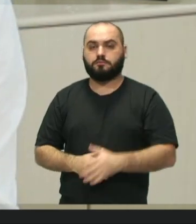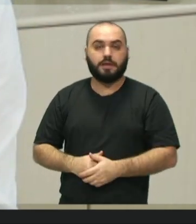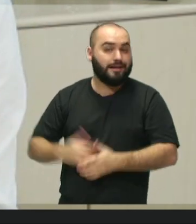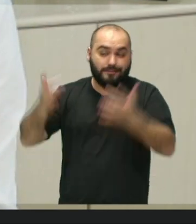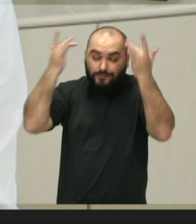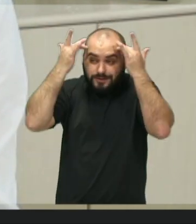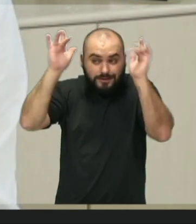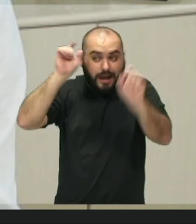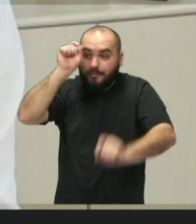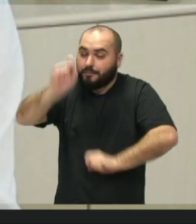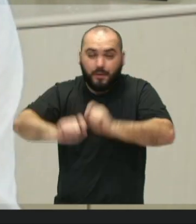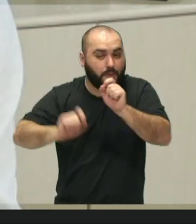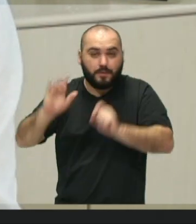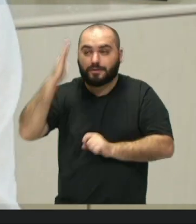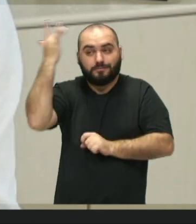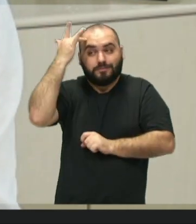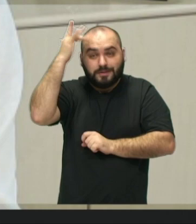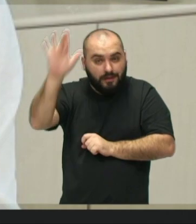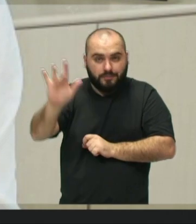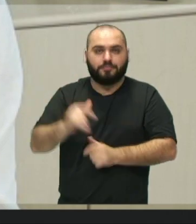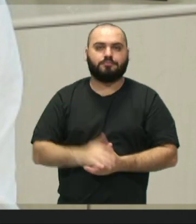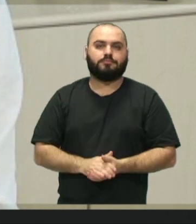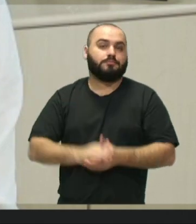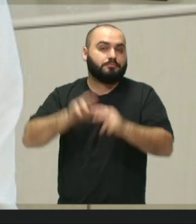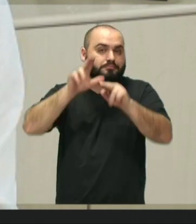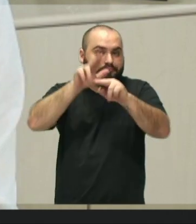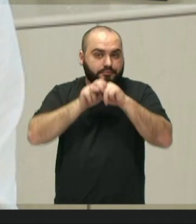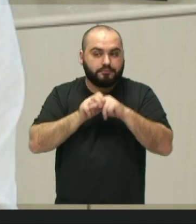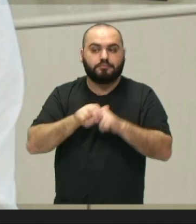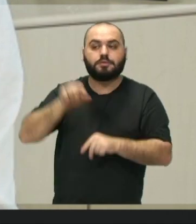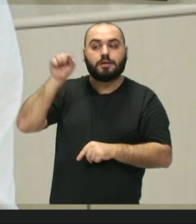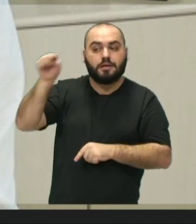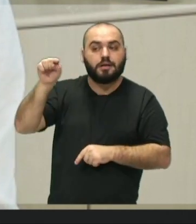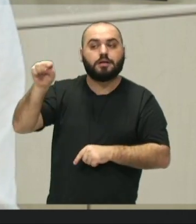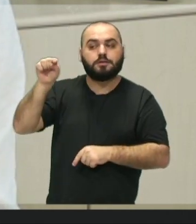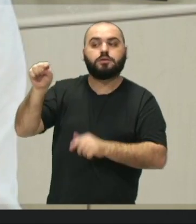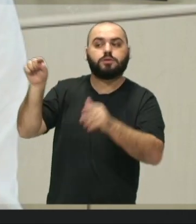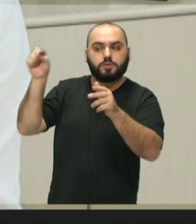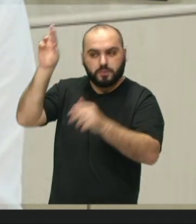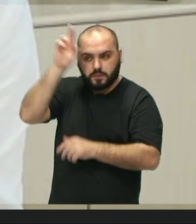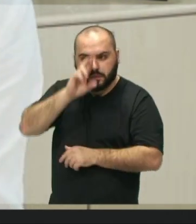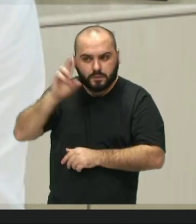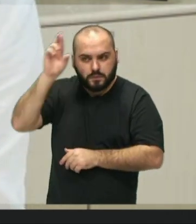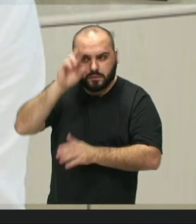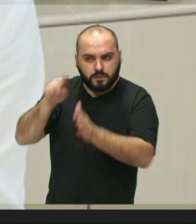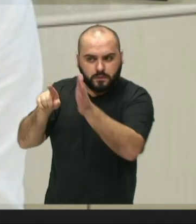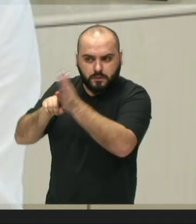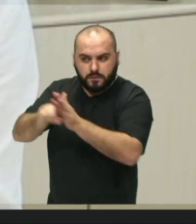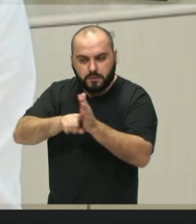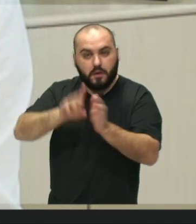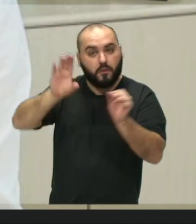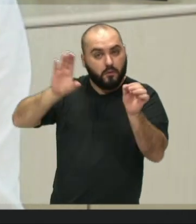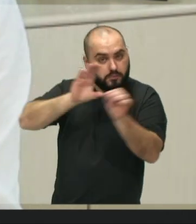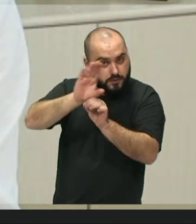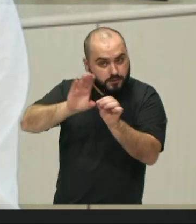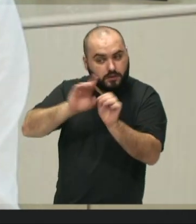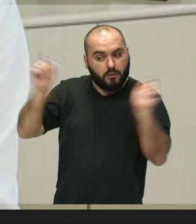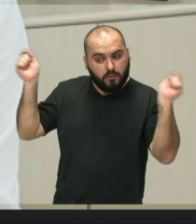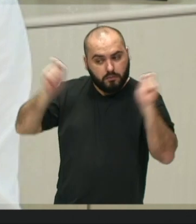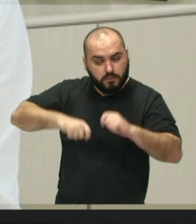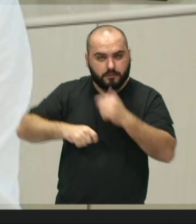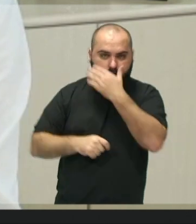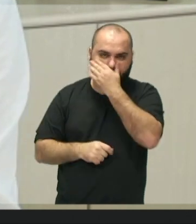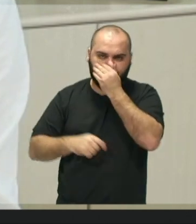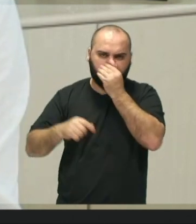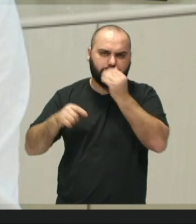não sabe exatamente o que aconteceu. De toda forma, esses fatos continuam sendo investigados, inclusive por essa comissão competente, como também